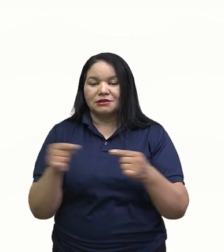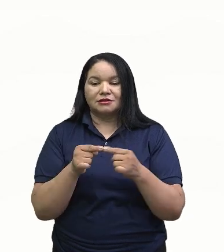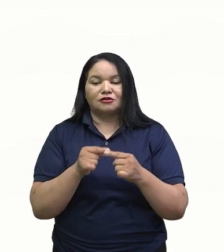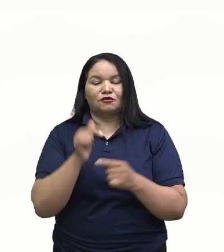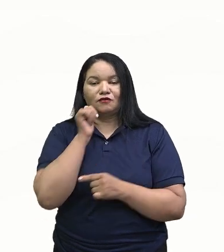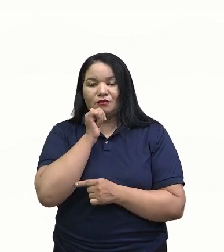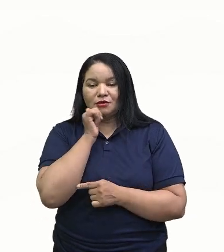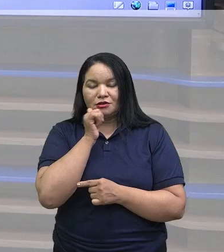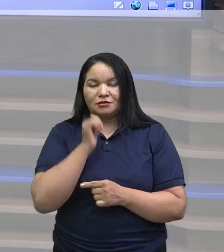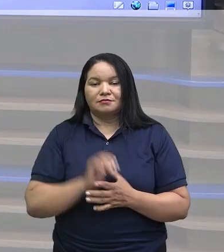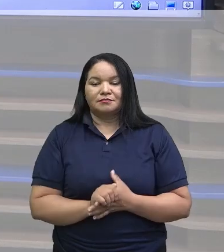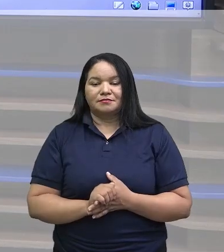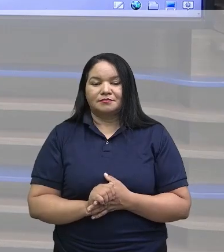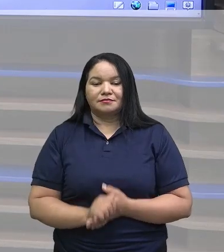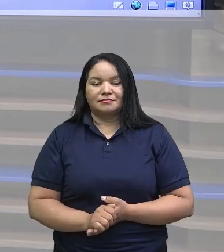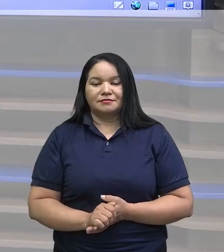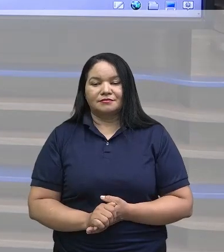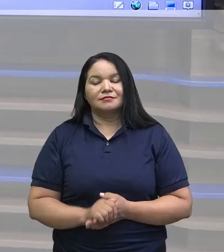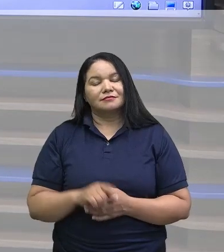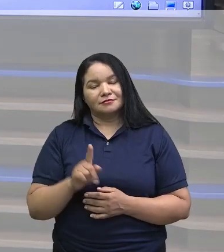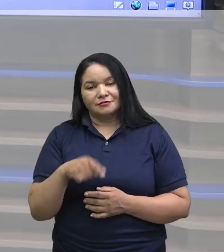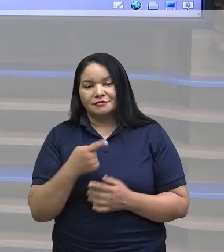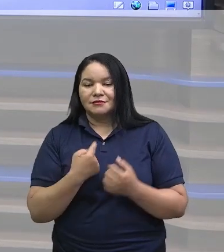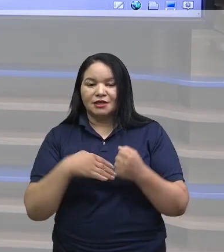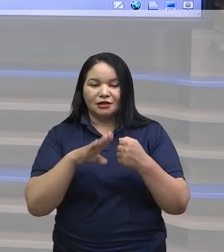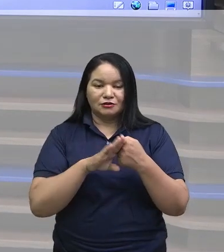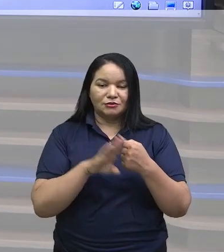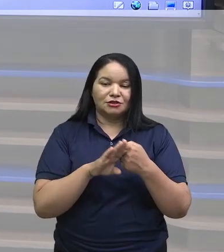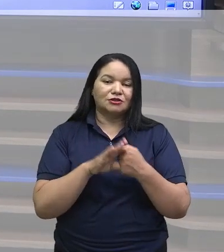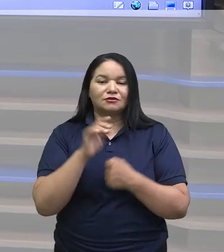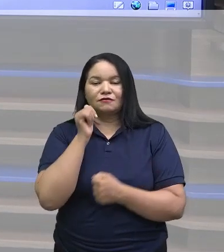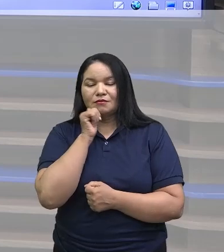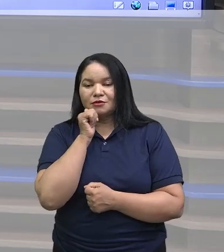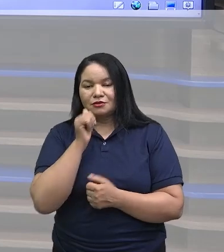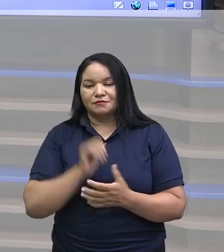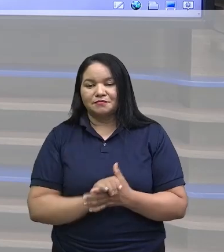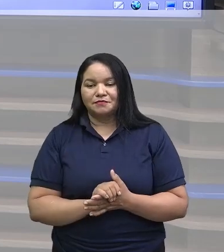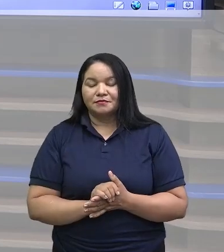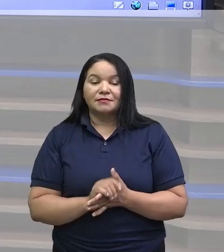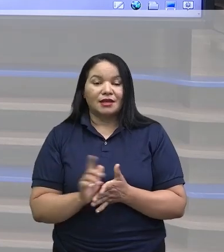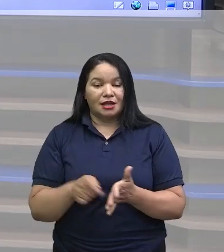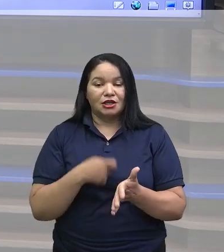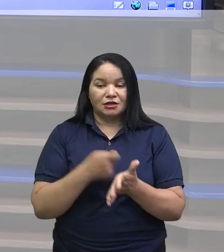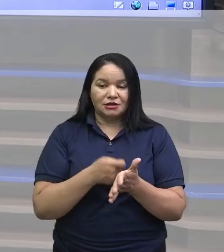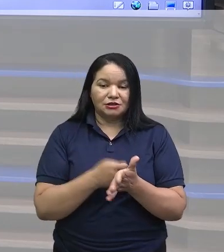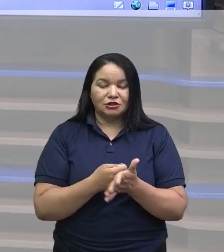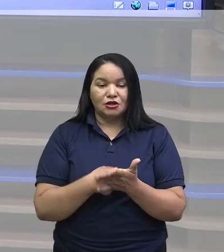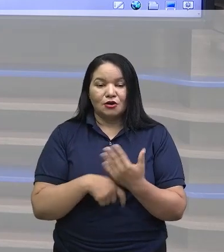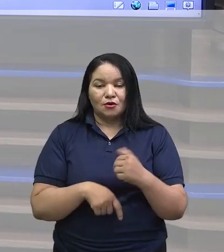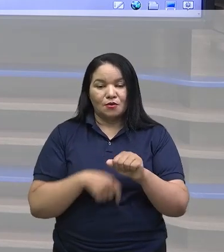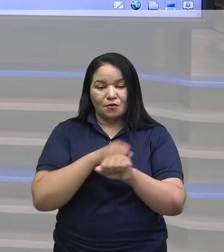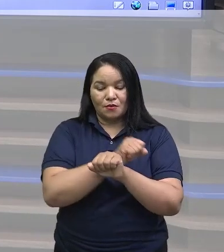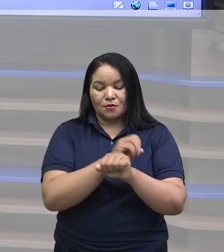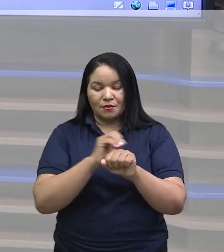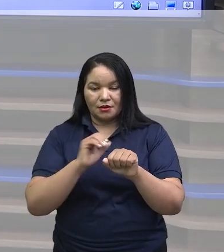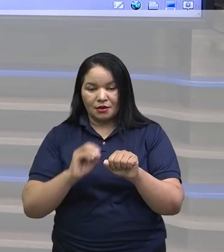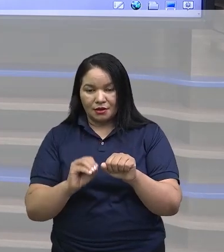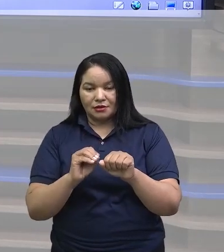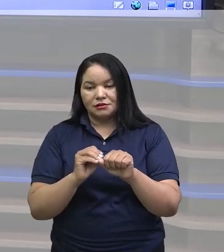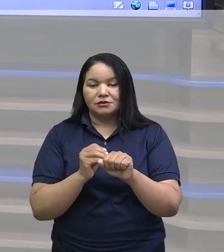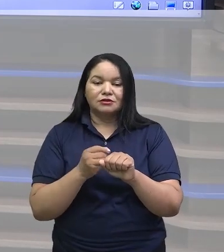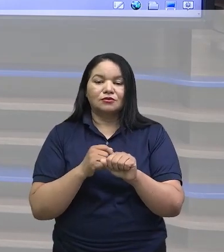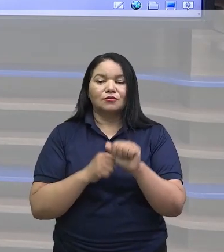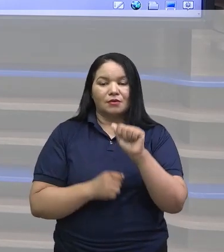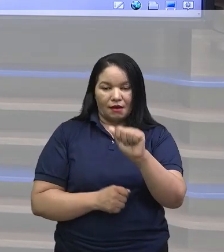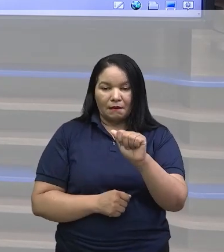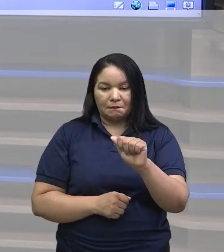femininas. Por que elas são femininas? Porque são substantivos que estão no feminino. E ela vai exigir o artigo a. Vamos ver agora